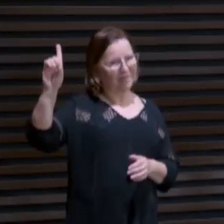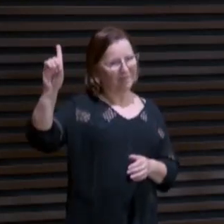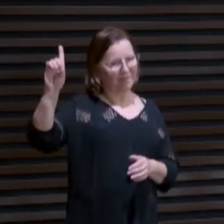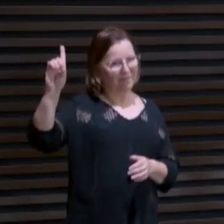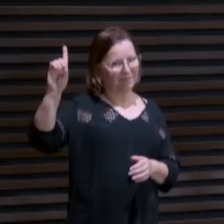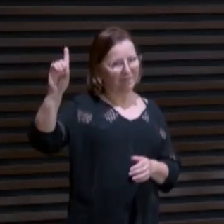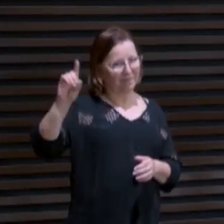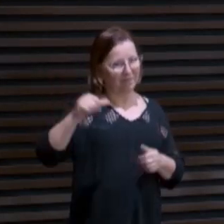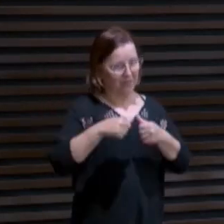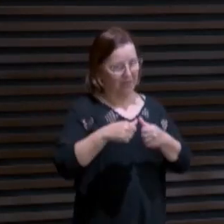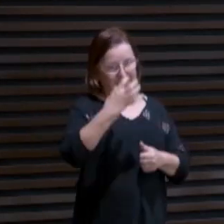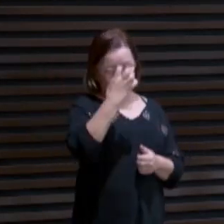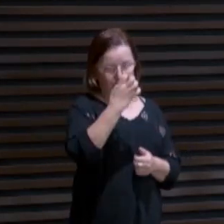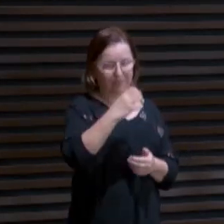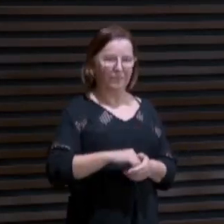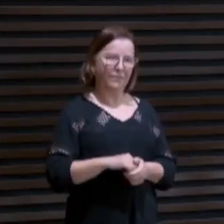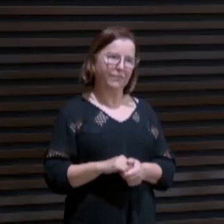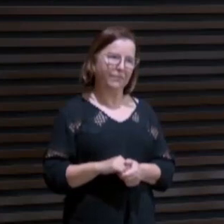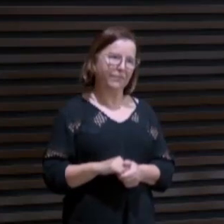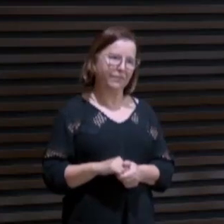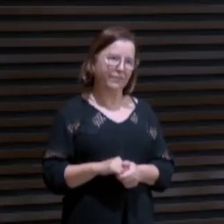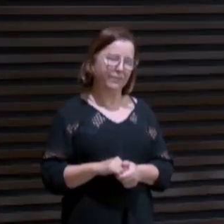Olha, isso é sério.